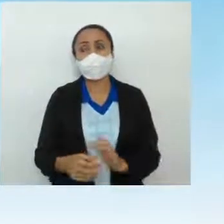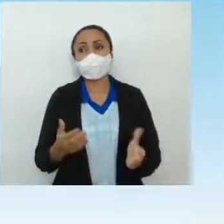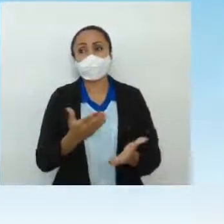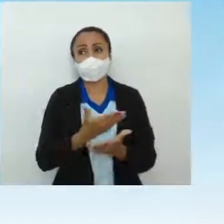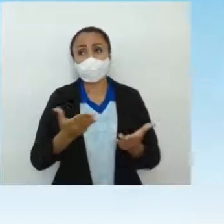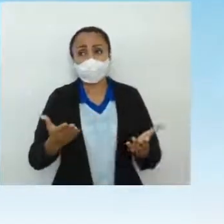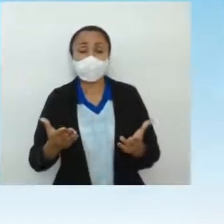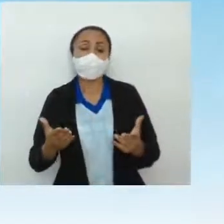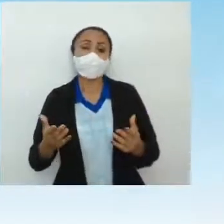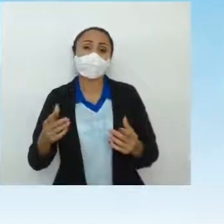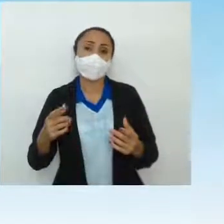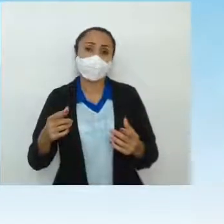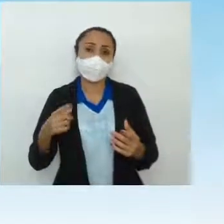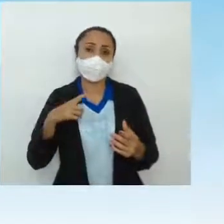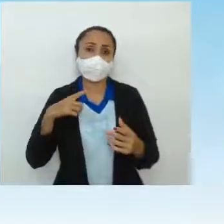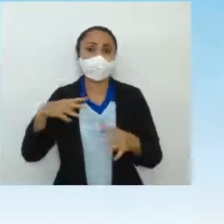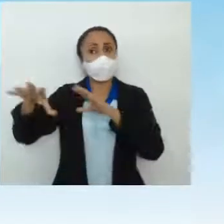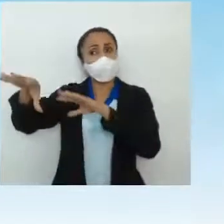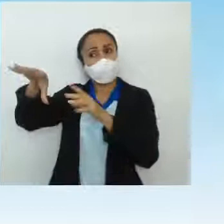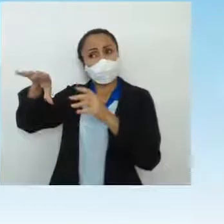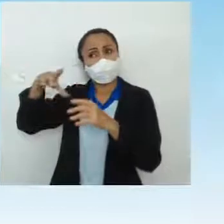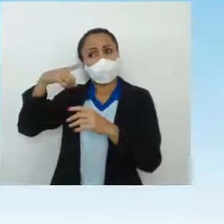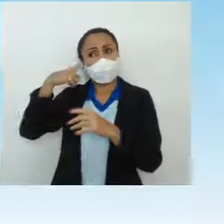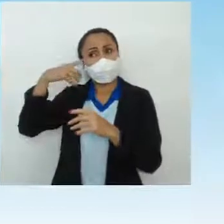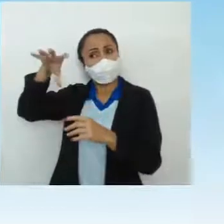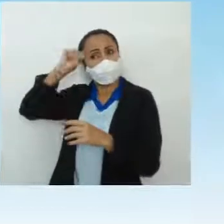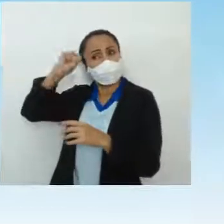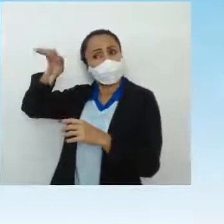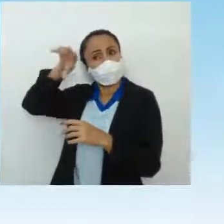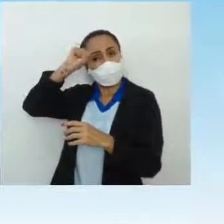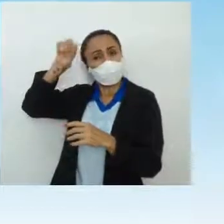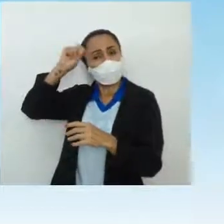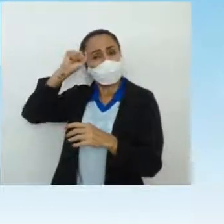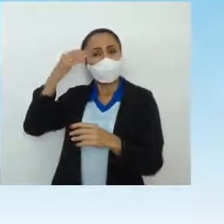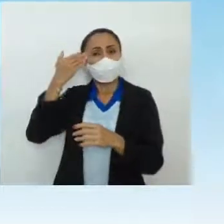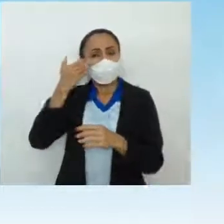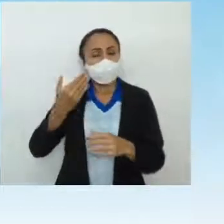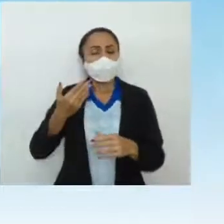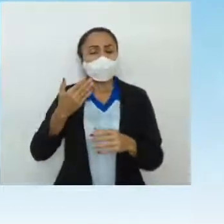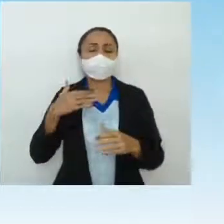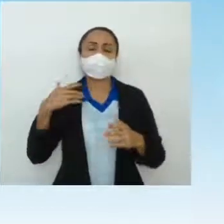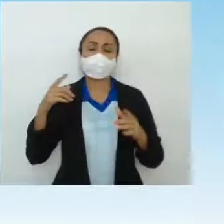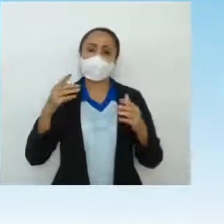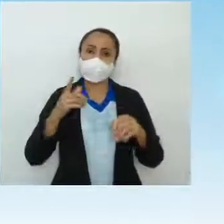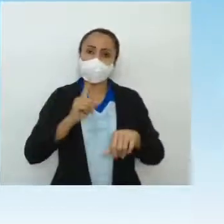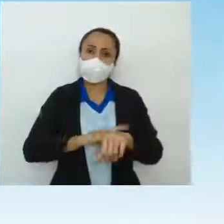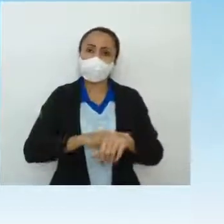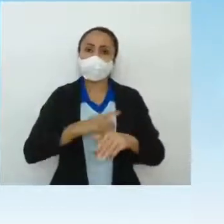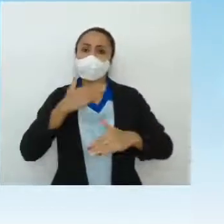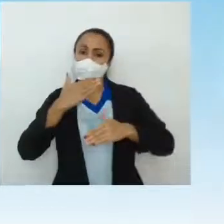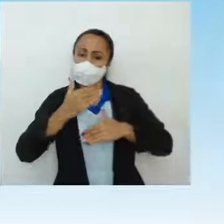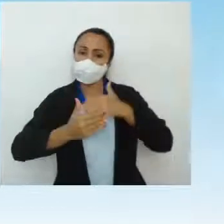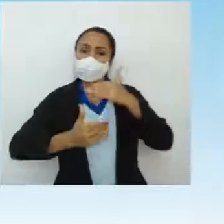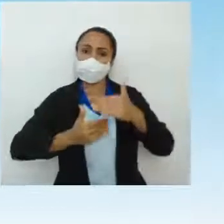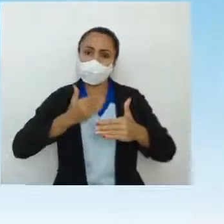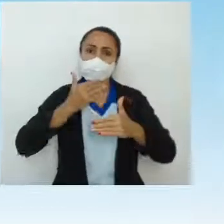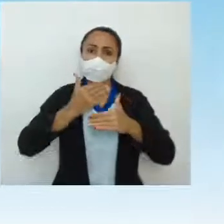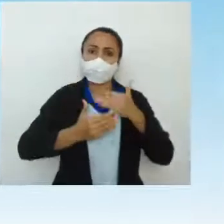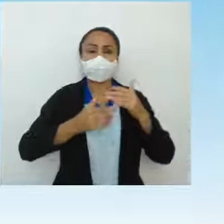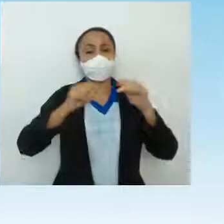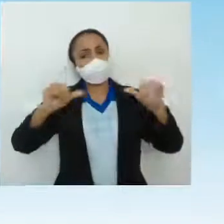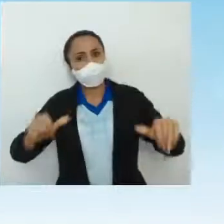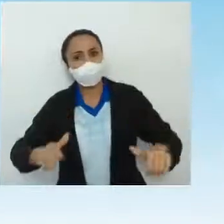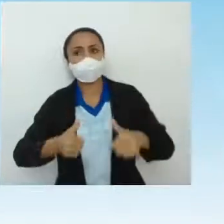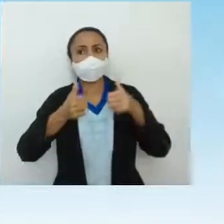dos fotorreceptores e do tempo de regeneração da rodopsina, quando ela está ali,